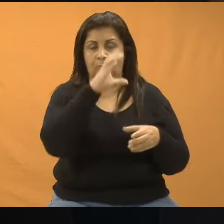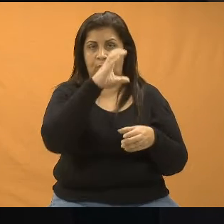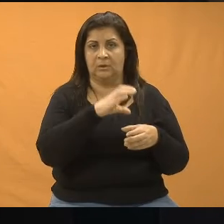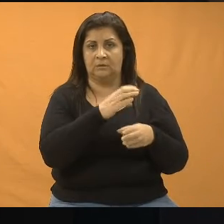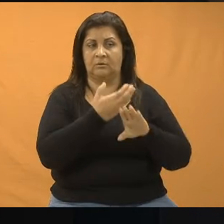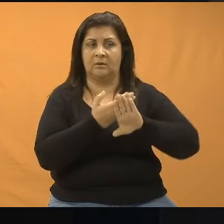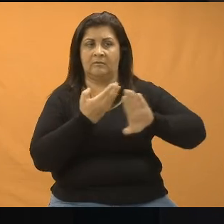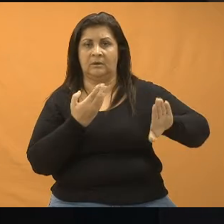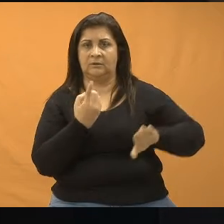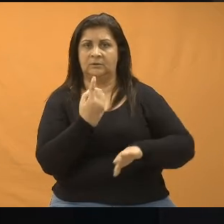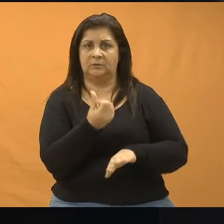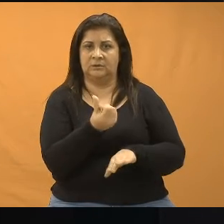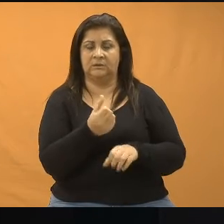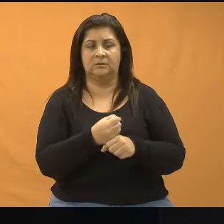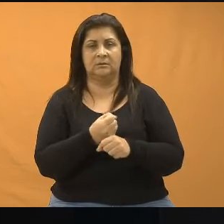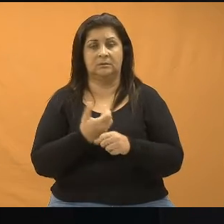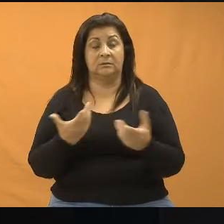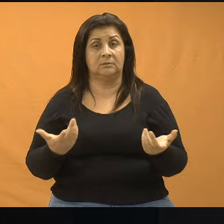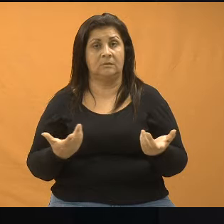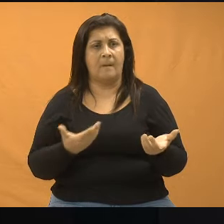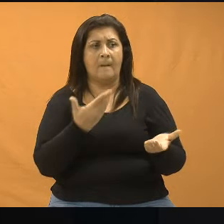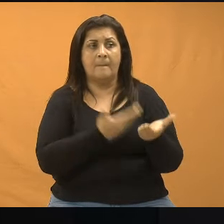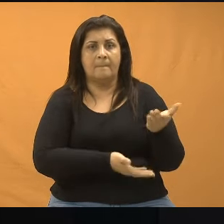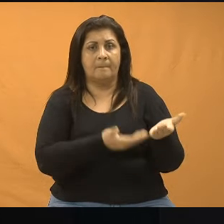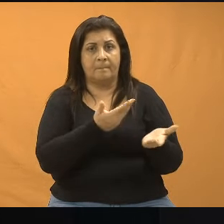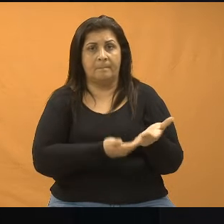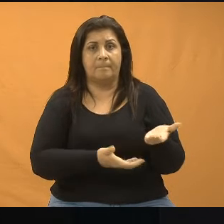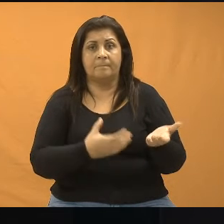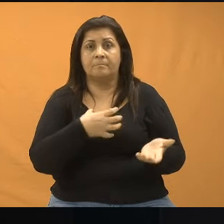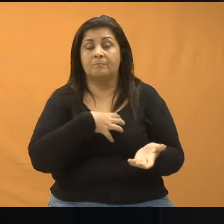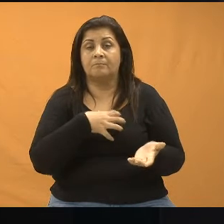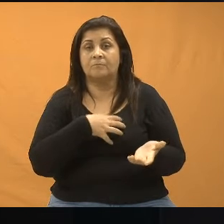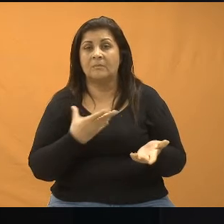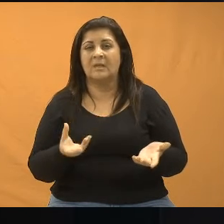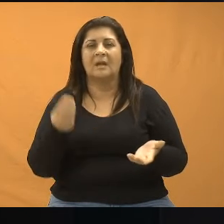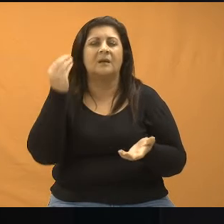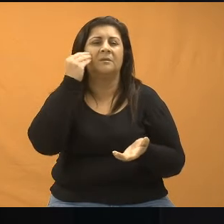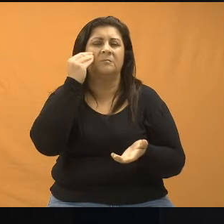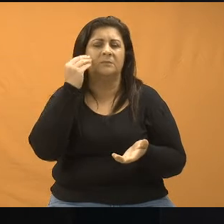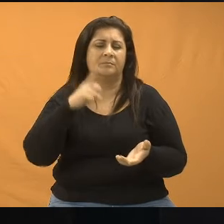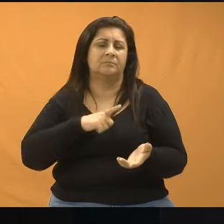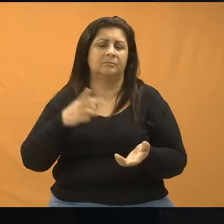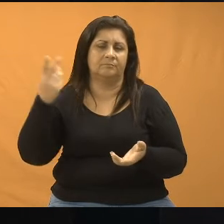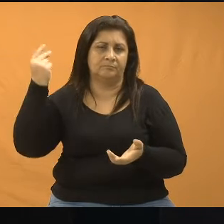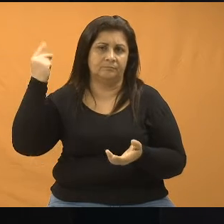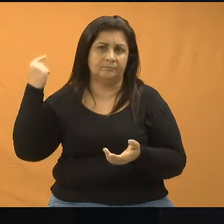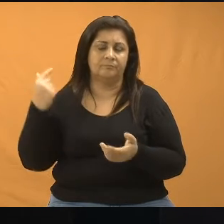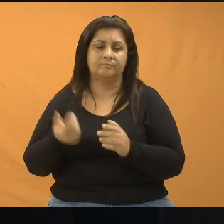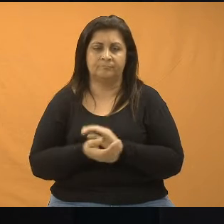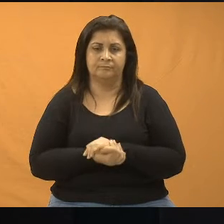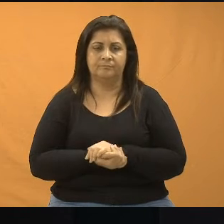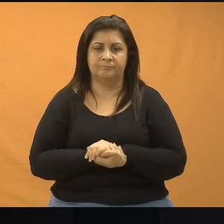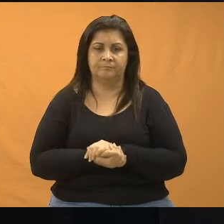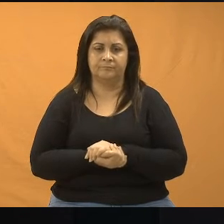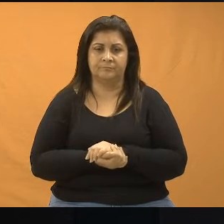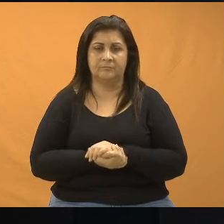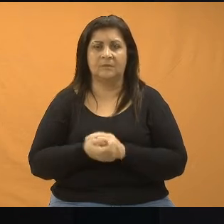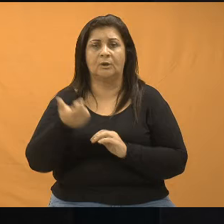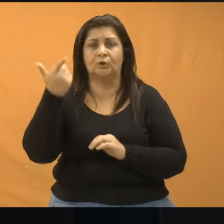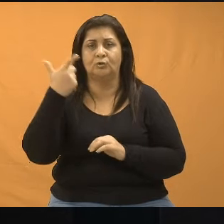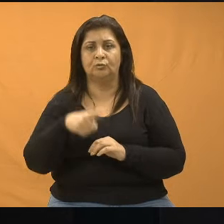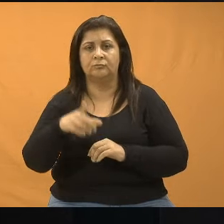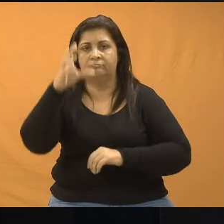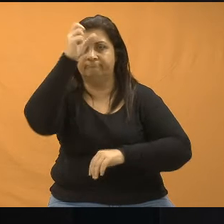anos afastados. Então, meio que perderam a experiência que tinha ali, né? E vai ter que adquirir outra